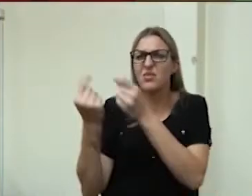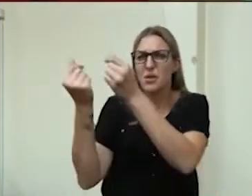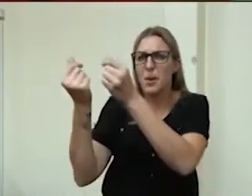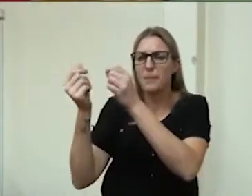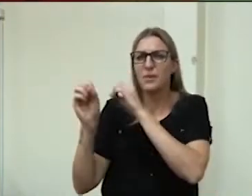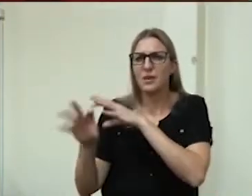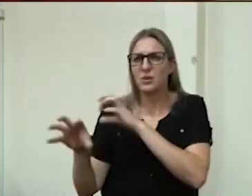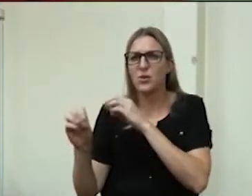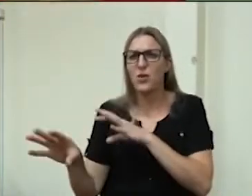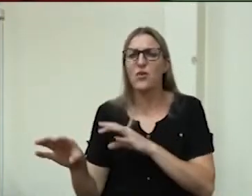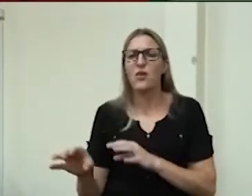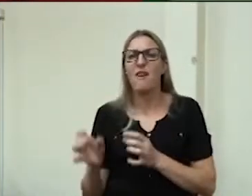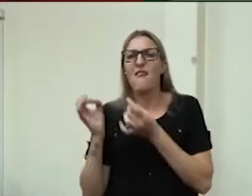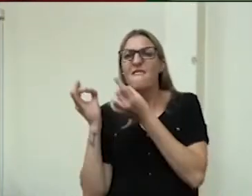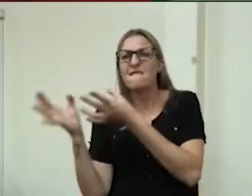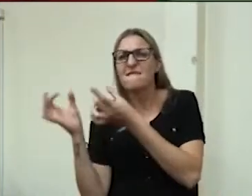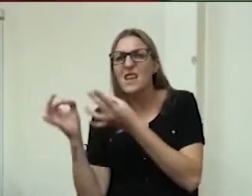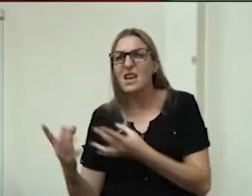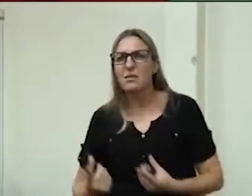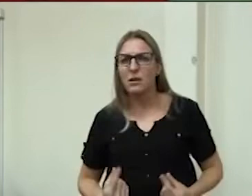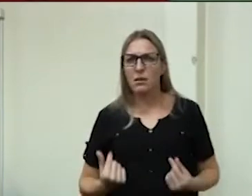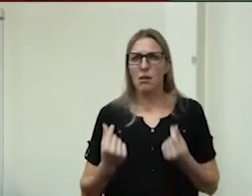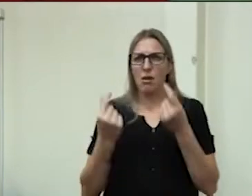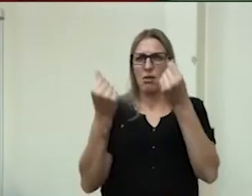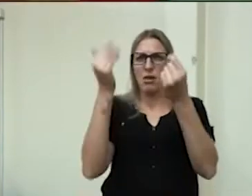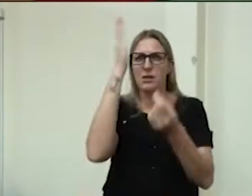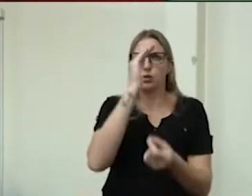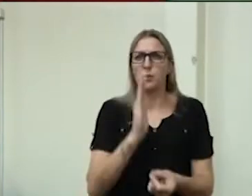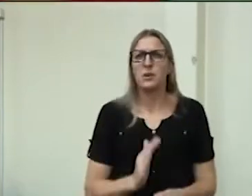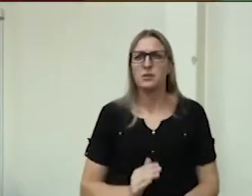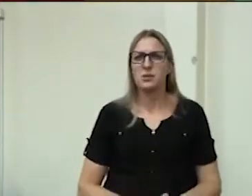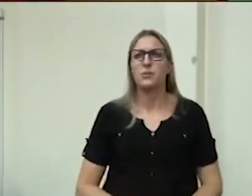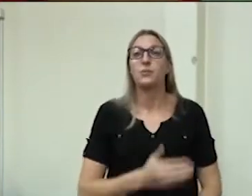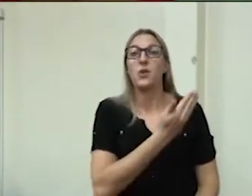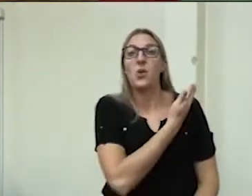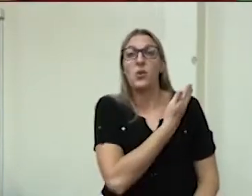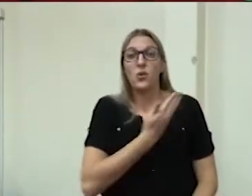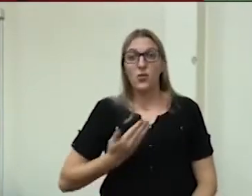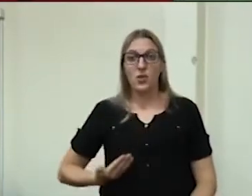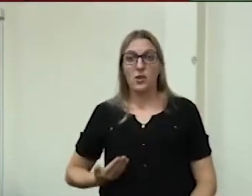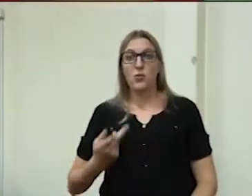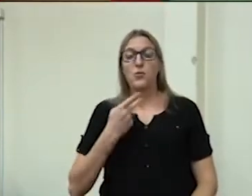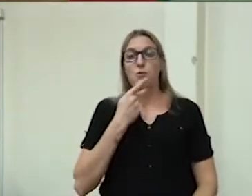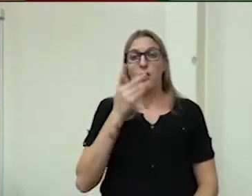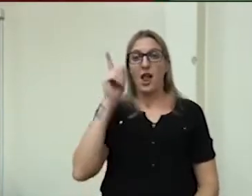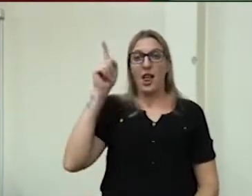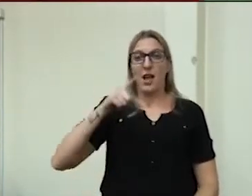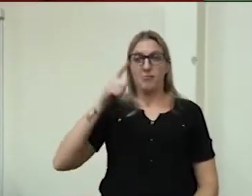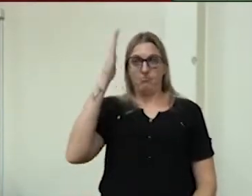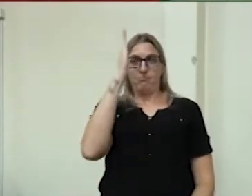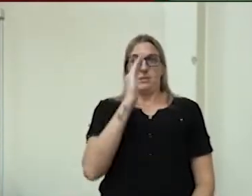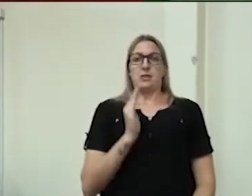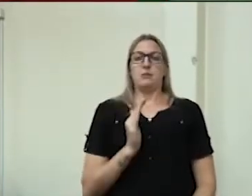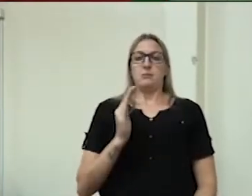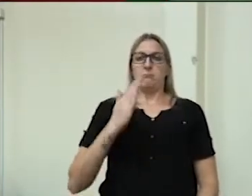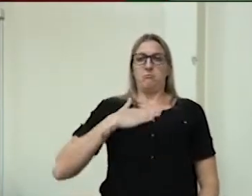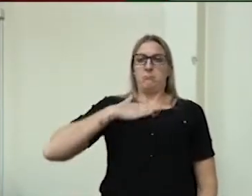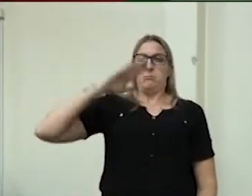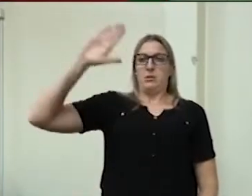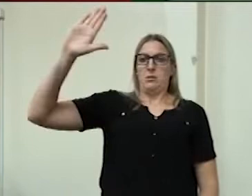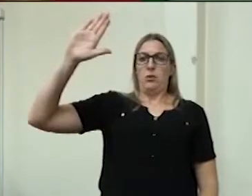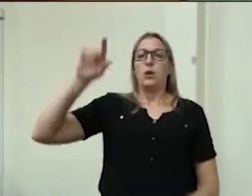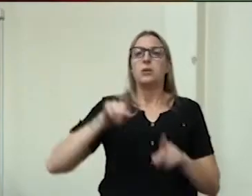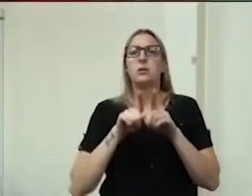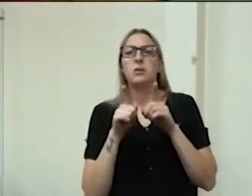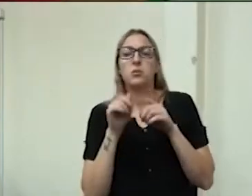Vendem o pré-sal, vendem as nossas riquezas. Um governo que se diz patriota e que preza pelo